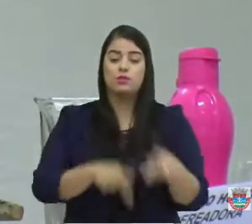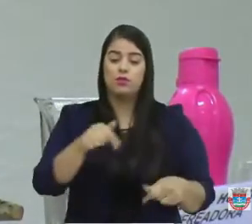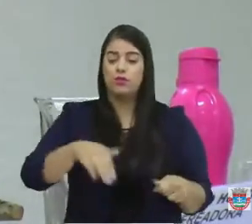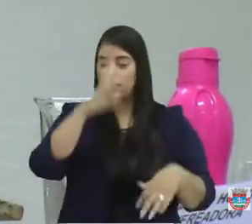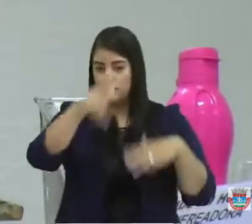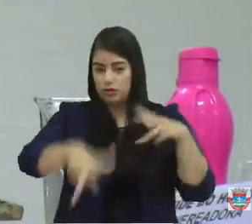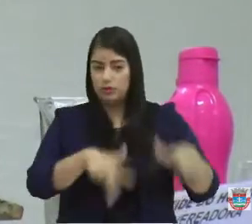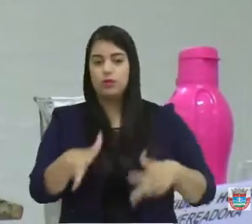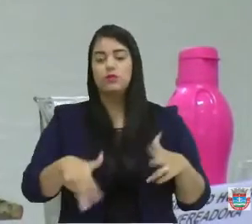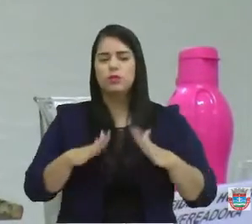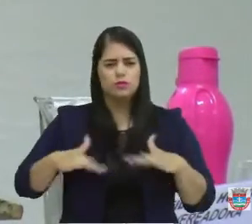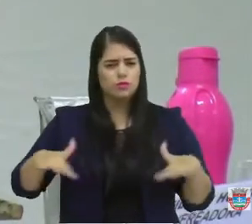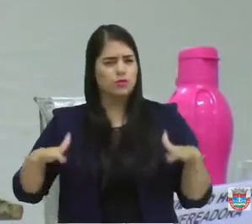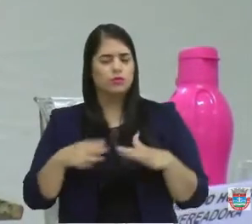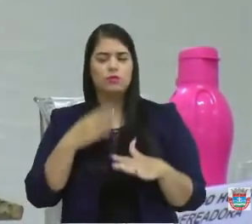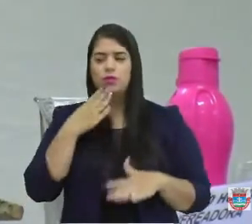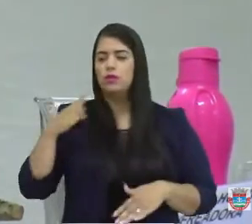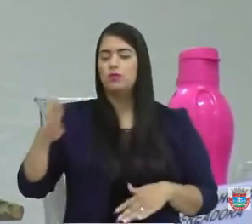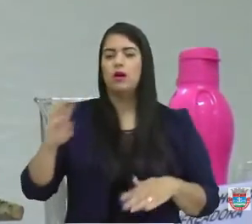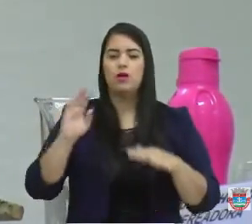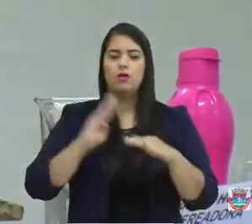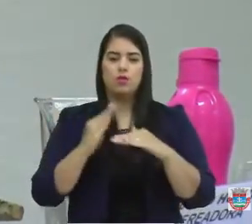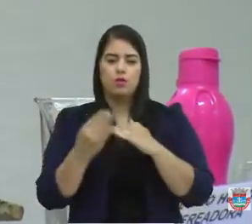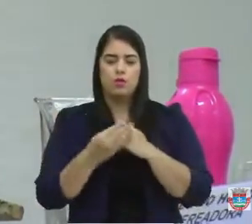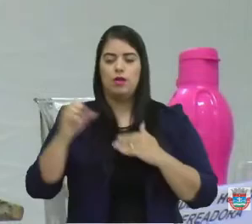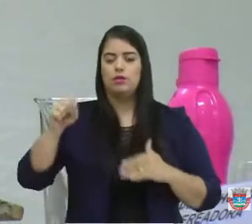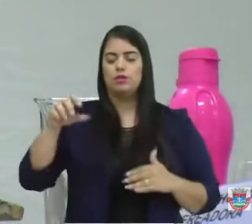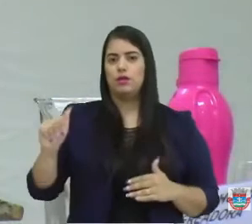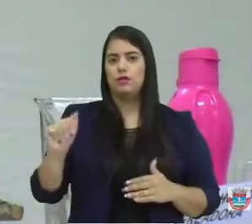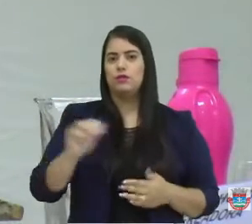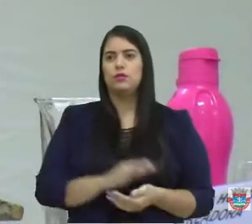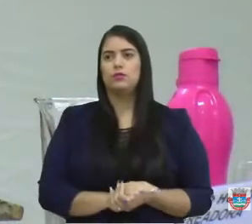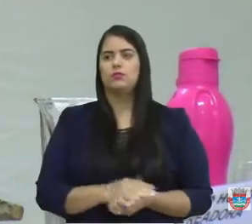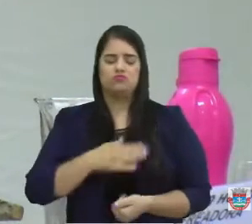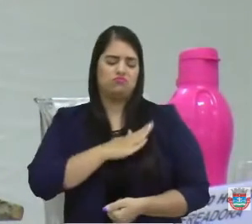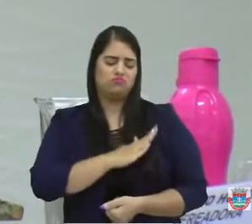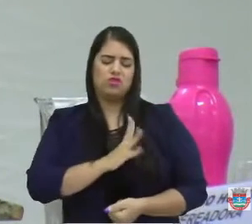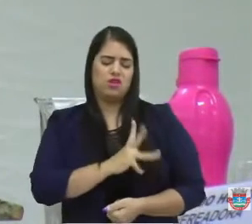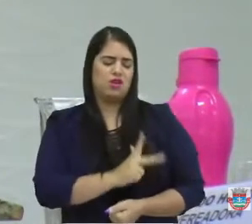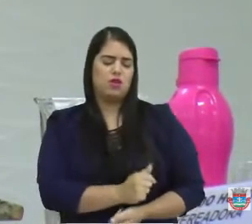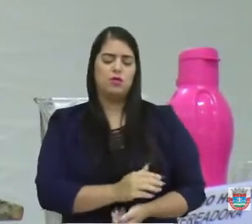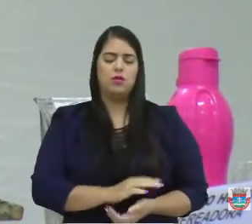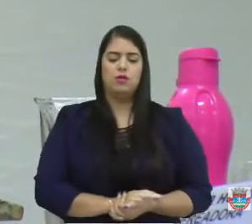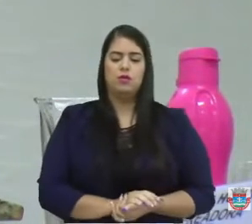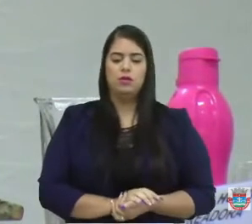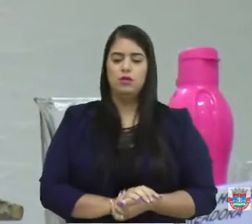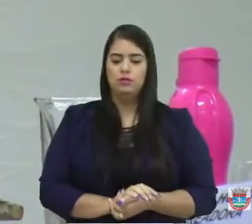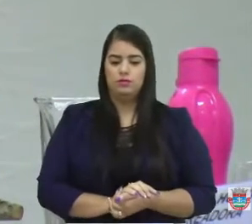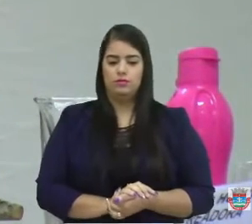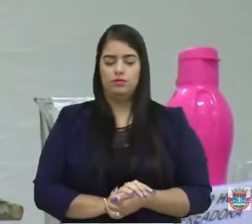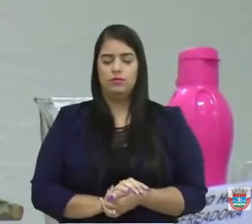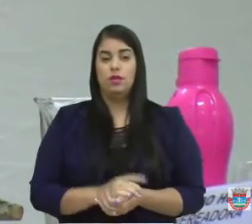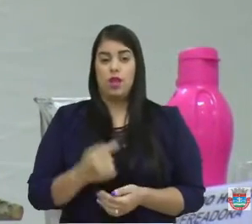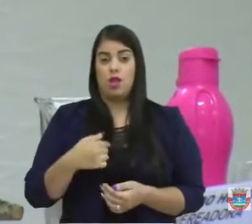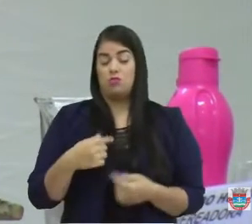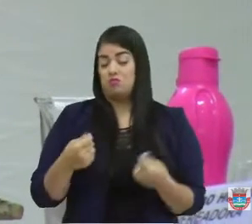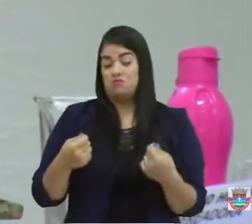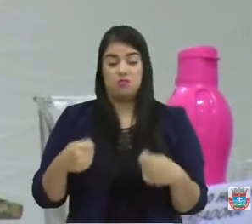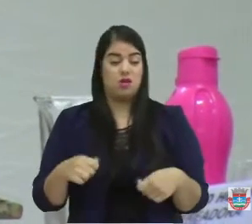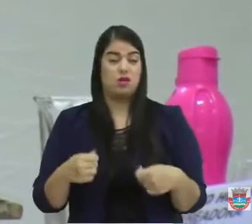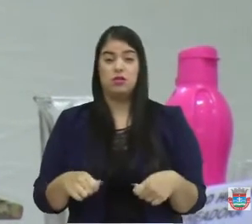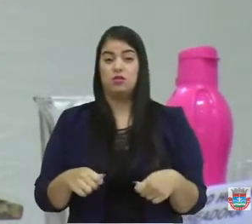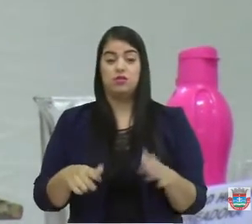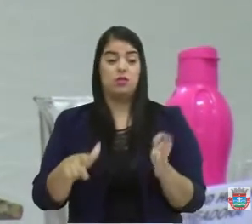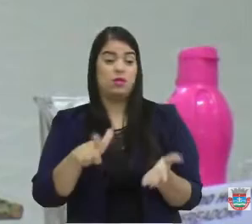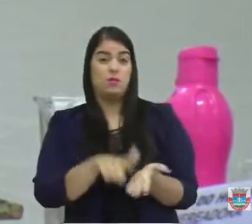geral, principalmente pro Santo Afonso, o bairro que eu adoro. Eu peguei esse papel aqui para dar um abraço a algumas pessoas, que eu não preciso de papel para falar,